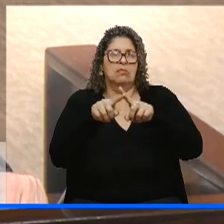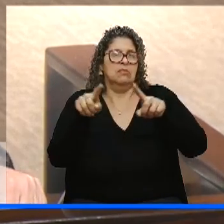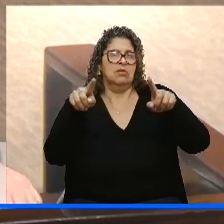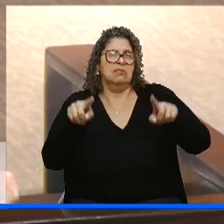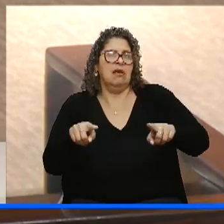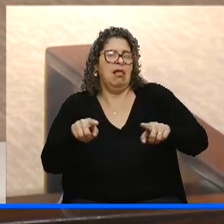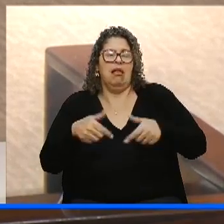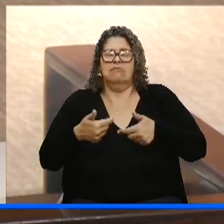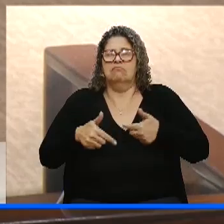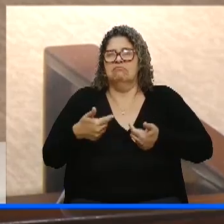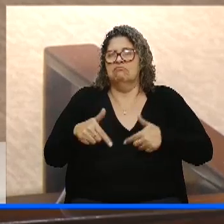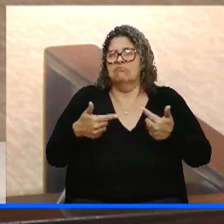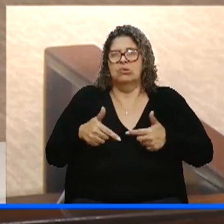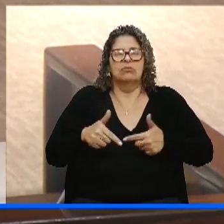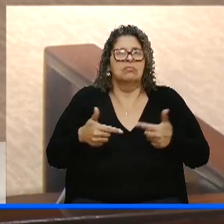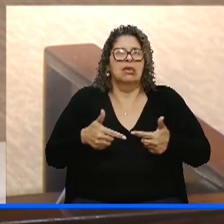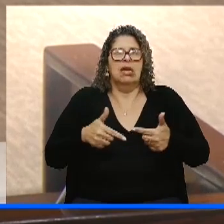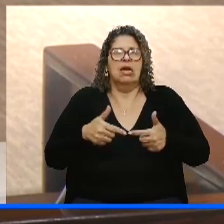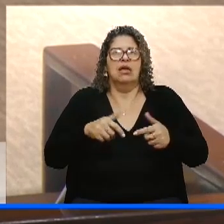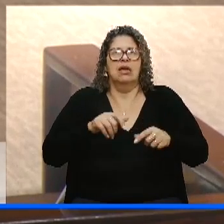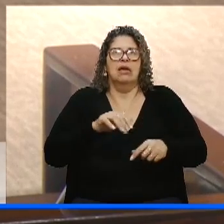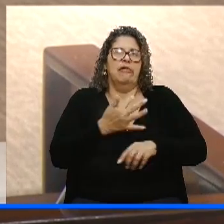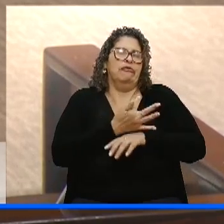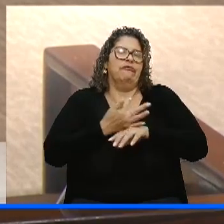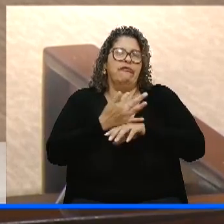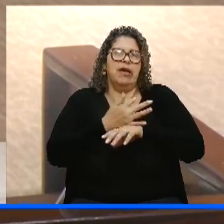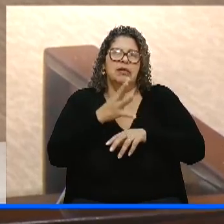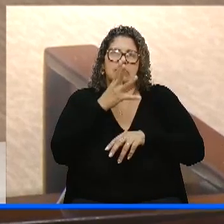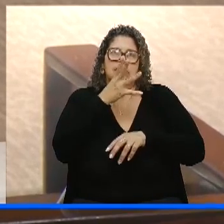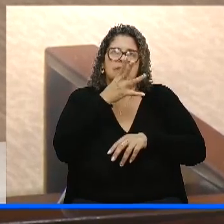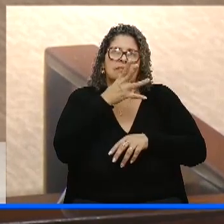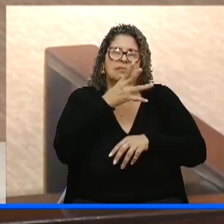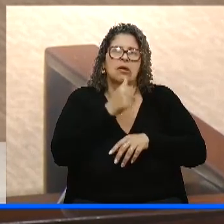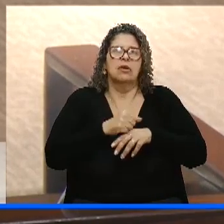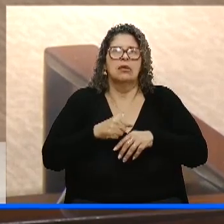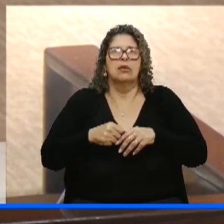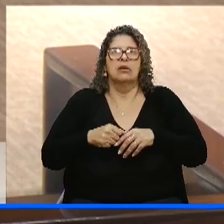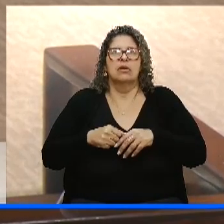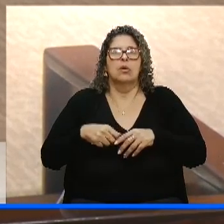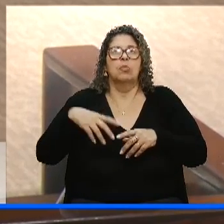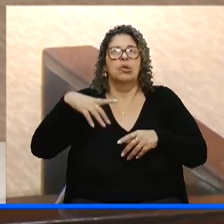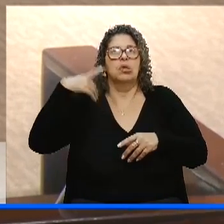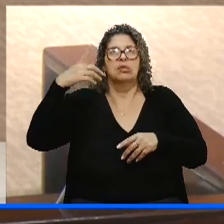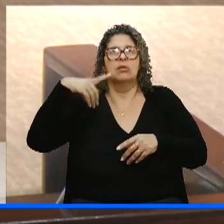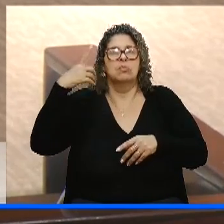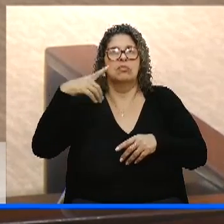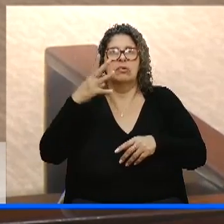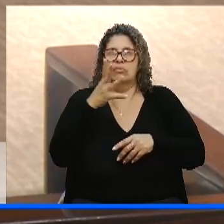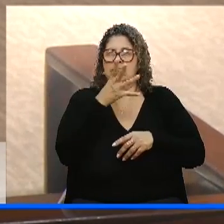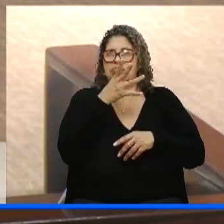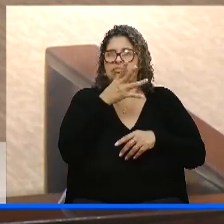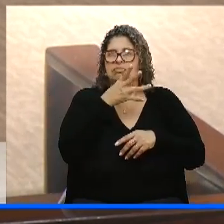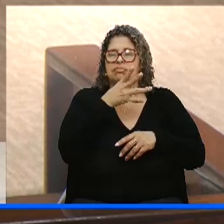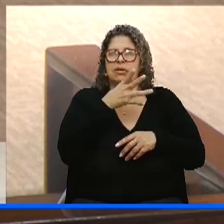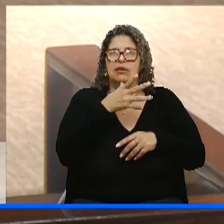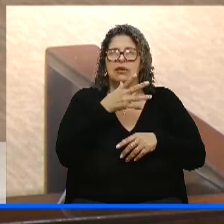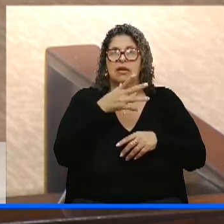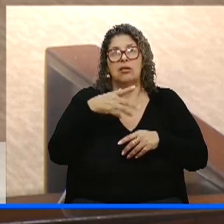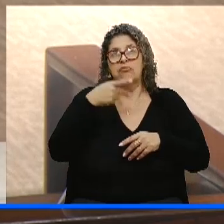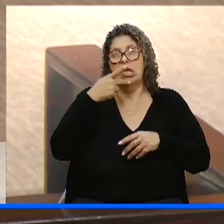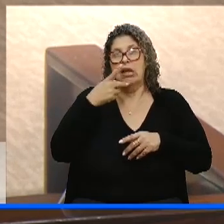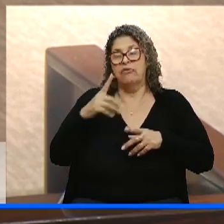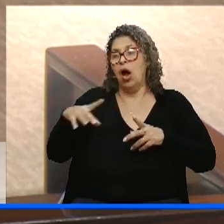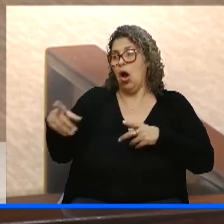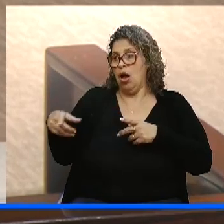parlamentares já que o parlamento muitas vezes acusado por todos como o pior inimigo do povo a genii